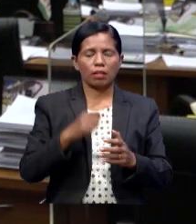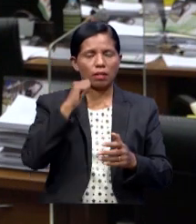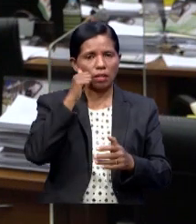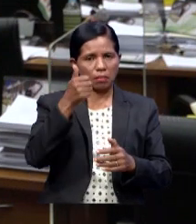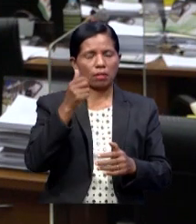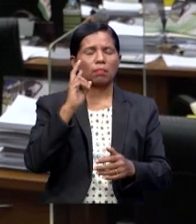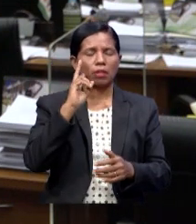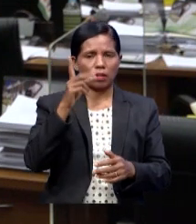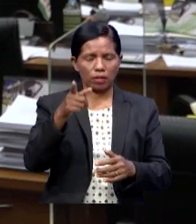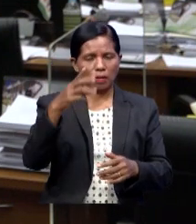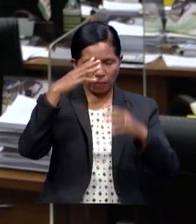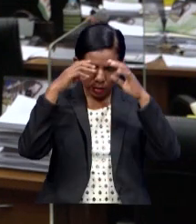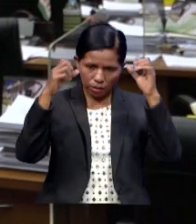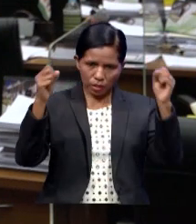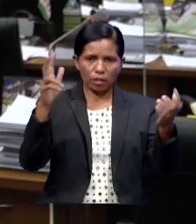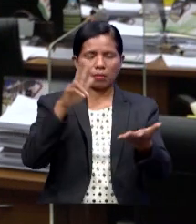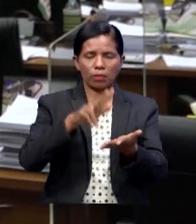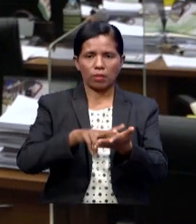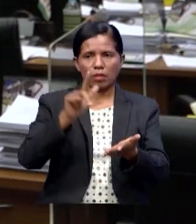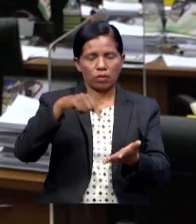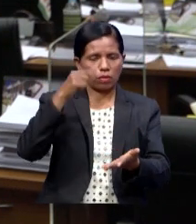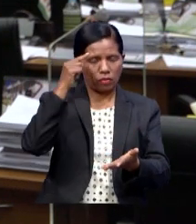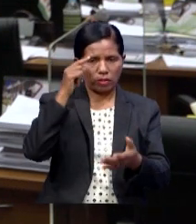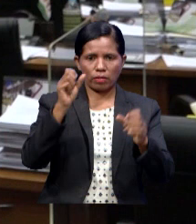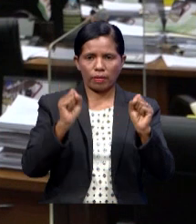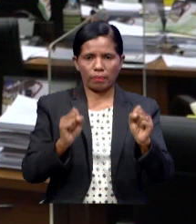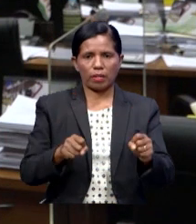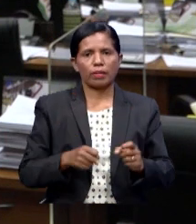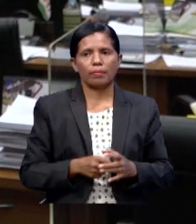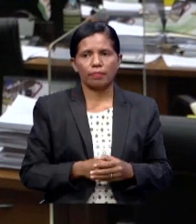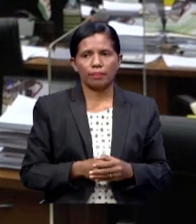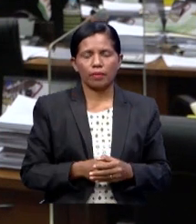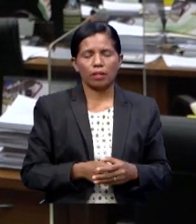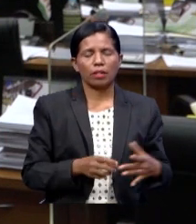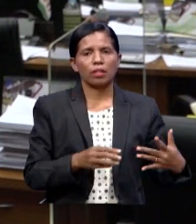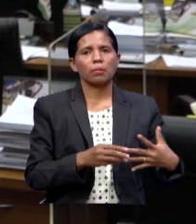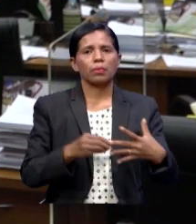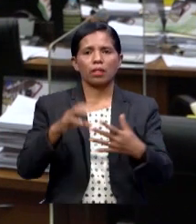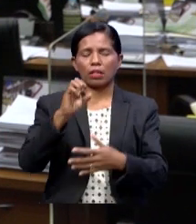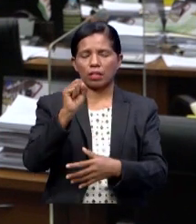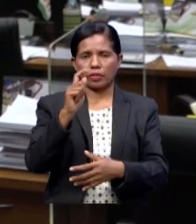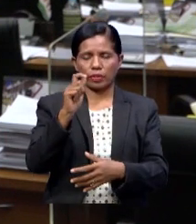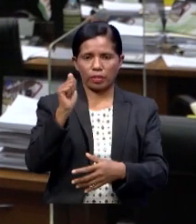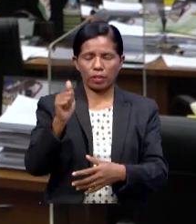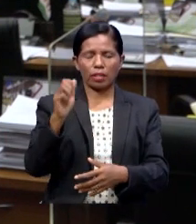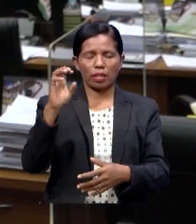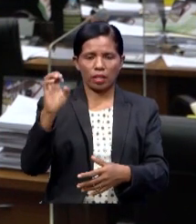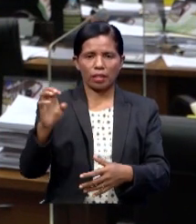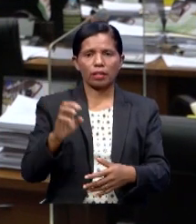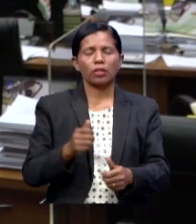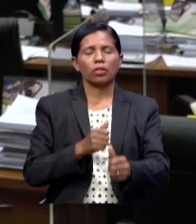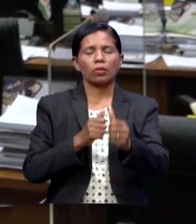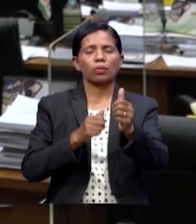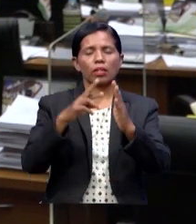tolo, presidente promulga carik e governo bele bilhão está bele aplica regras na beita